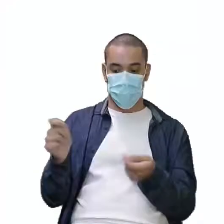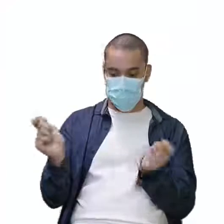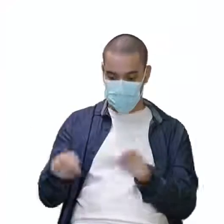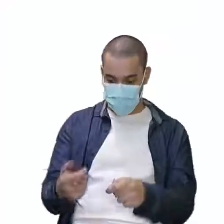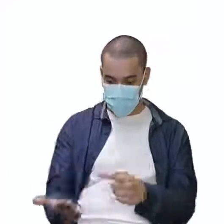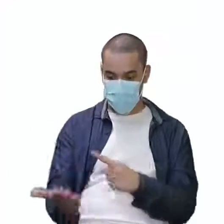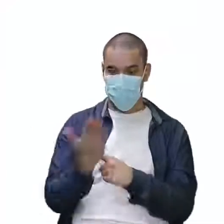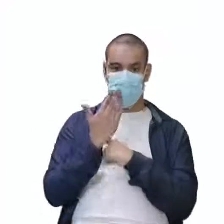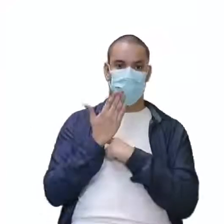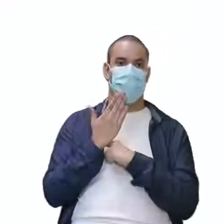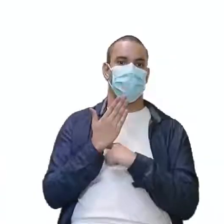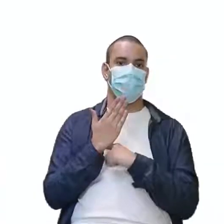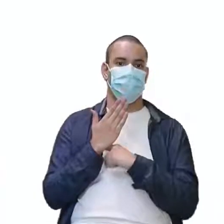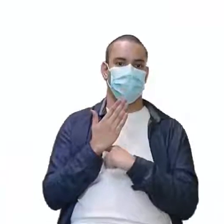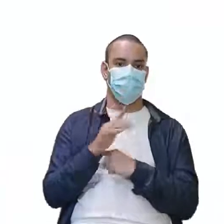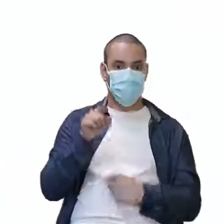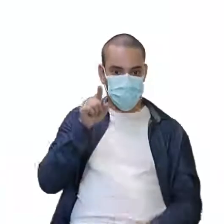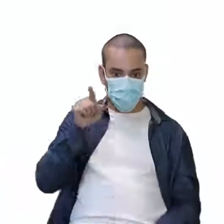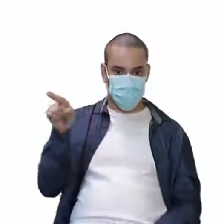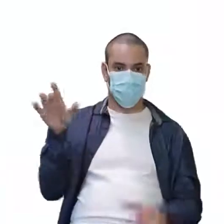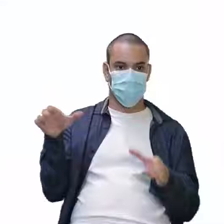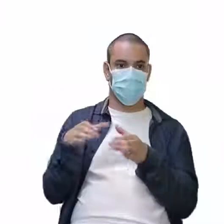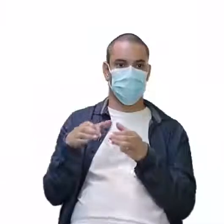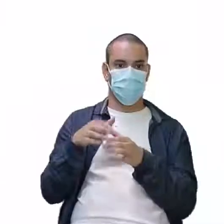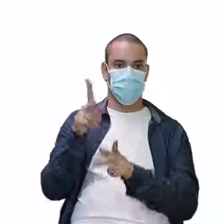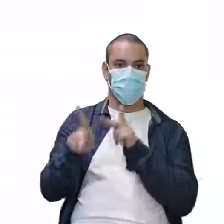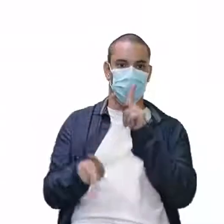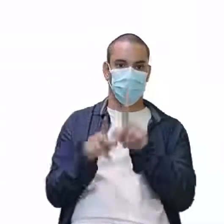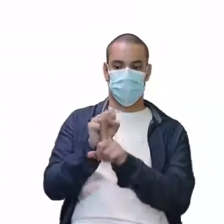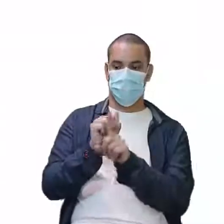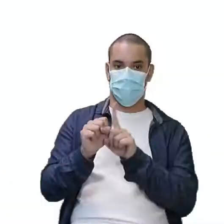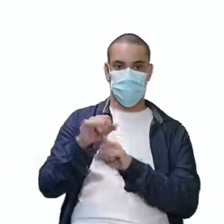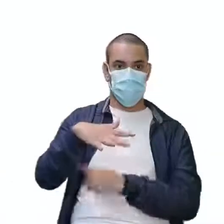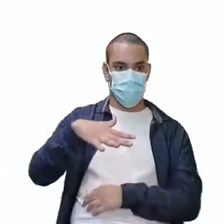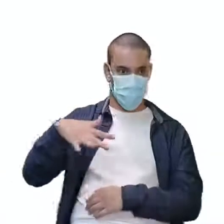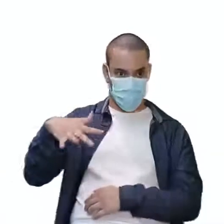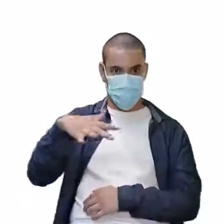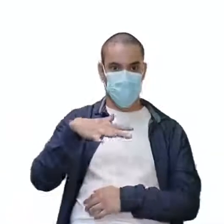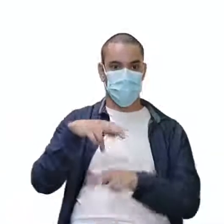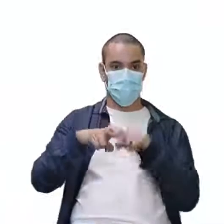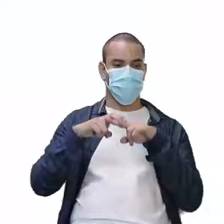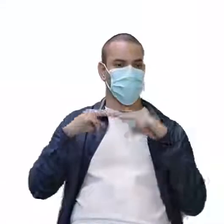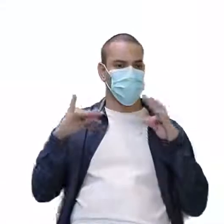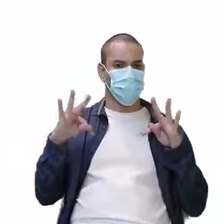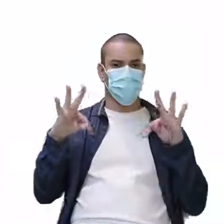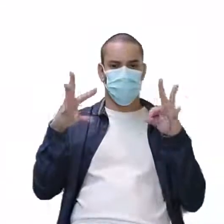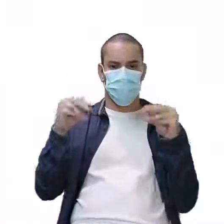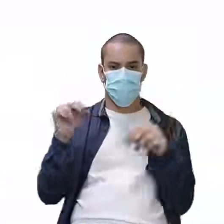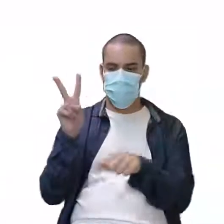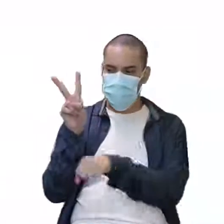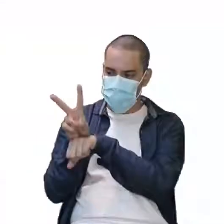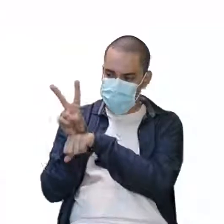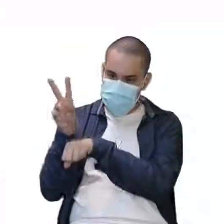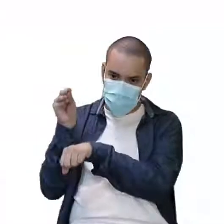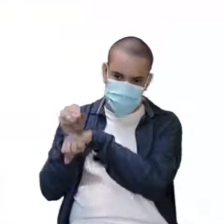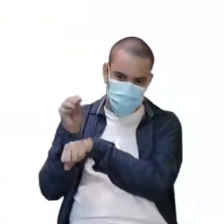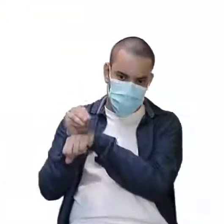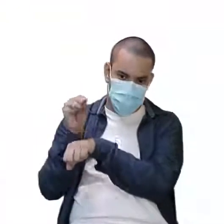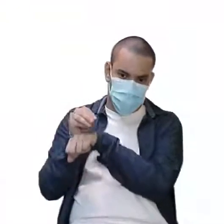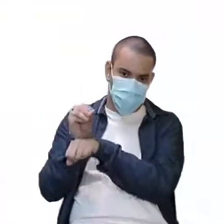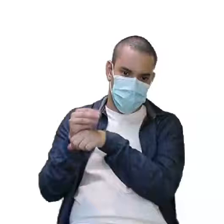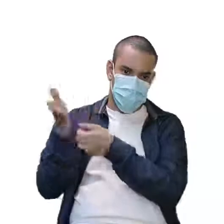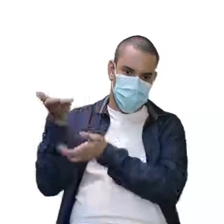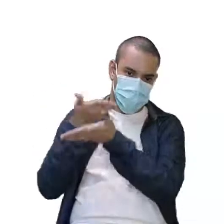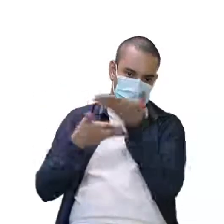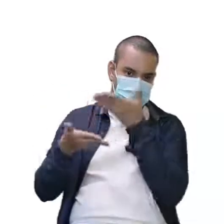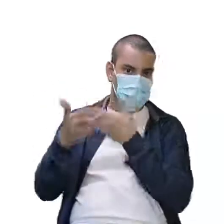desses indivíduos nessa espécie aqui, dessa espécie, nessa população, tá? E aí, então, todos eles estão cuidando. Todos eles